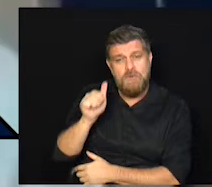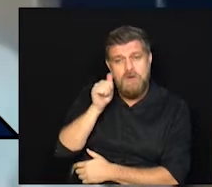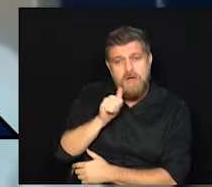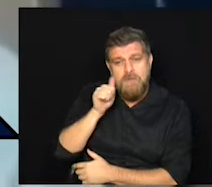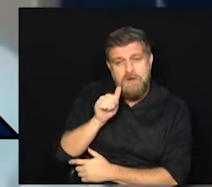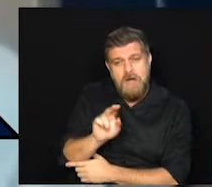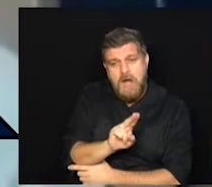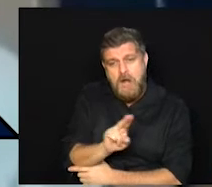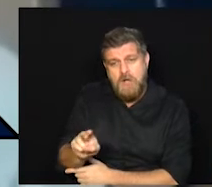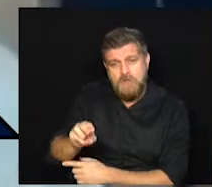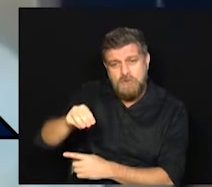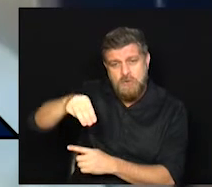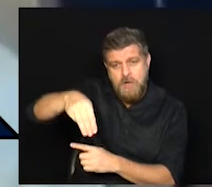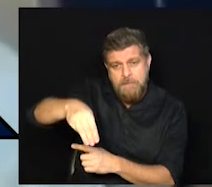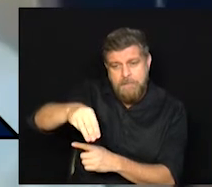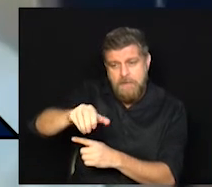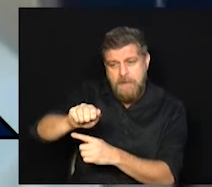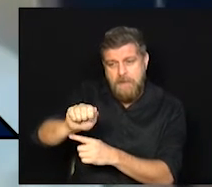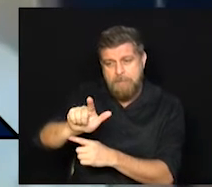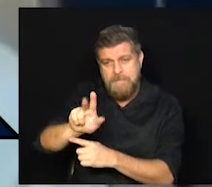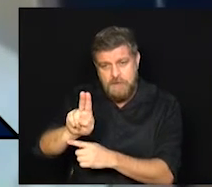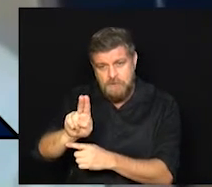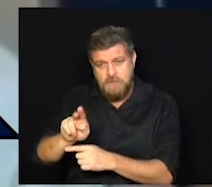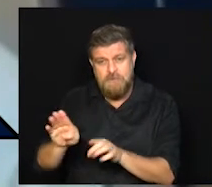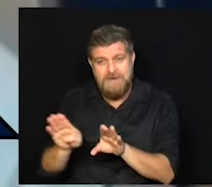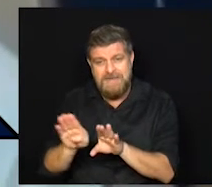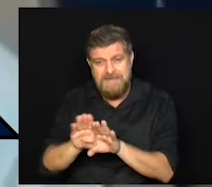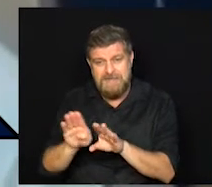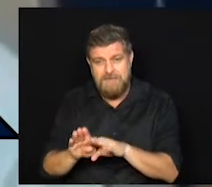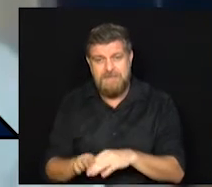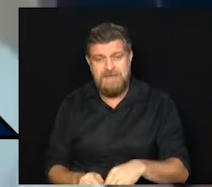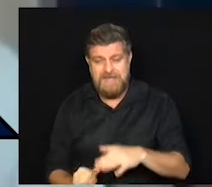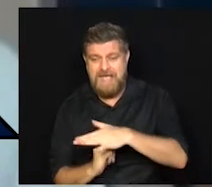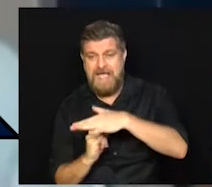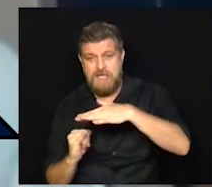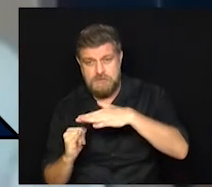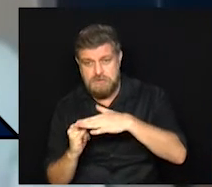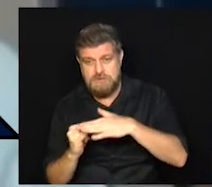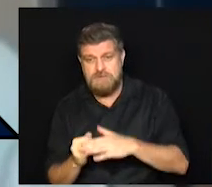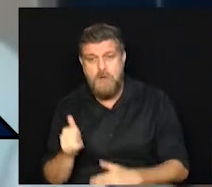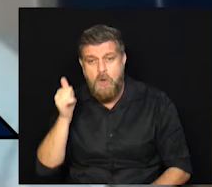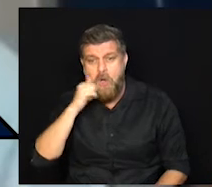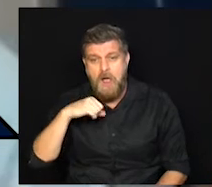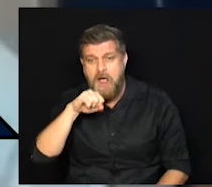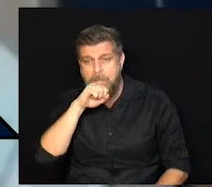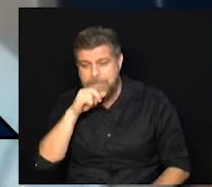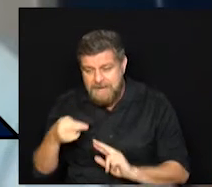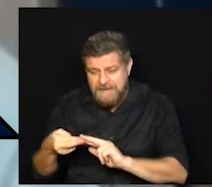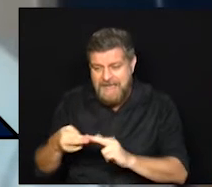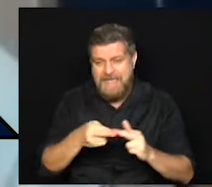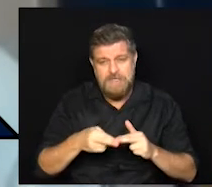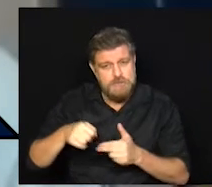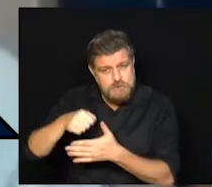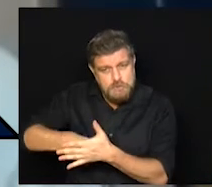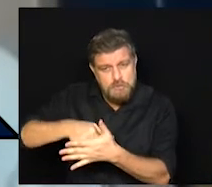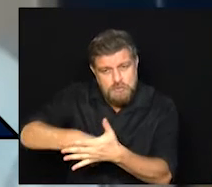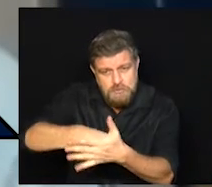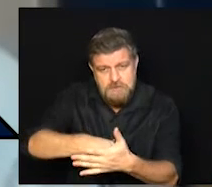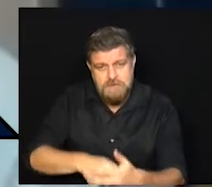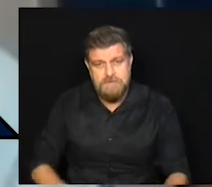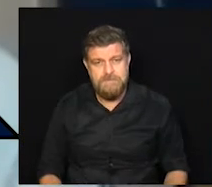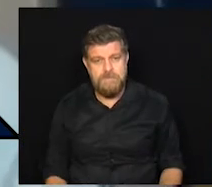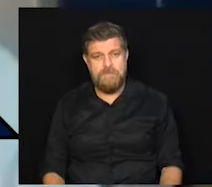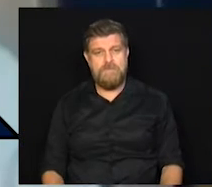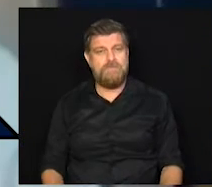e a rede, a REMI, bem como todas as mãezinhas que fazem parte, todas as mães que fazem parte